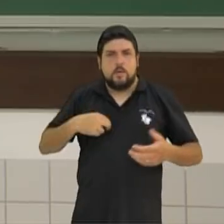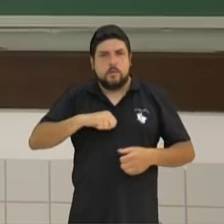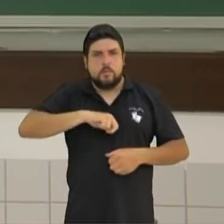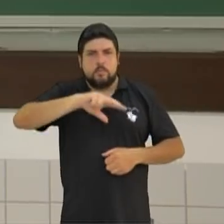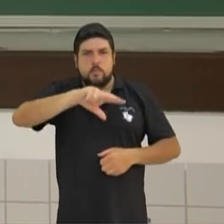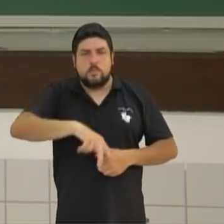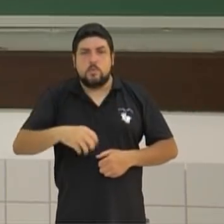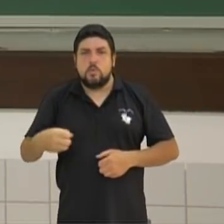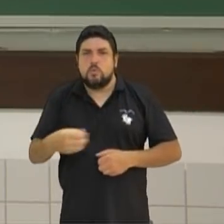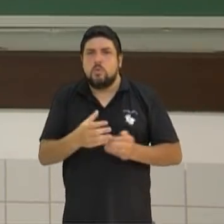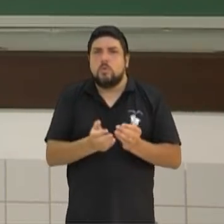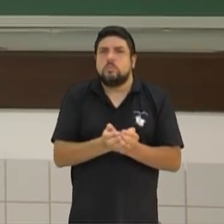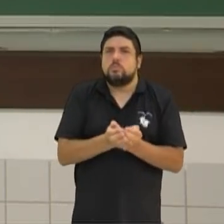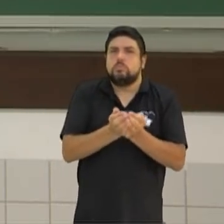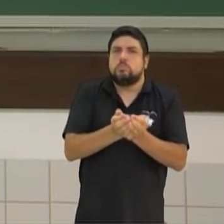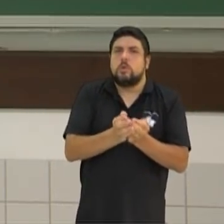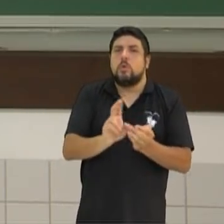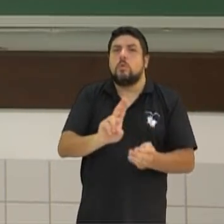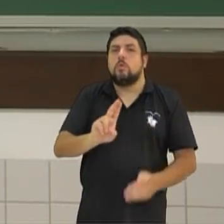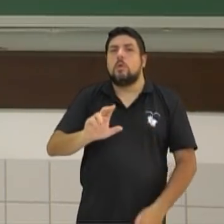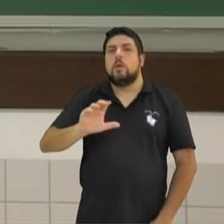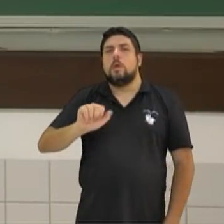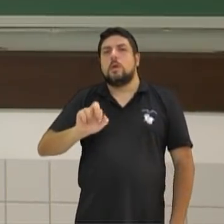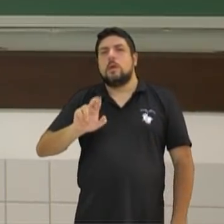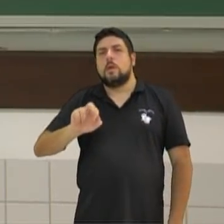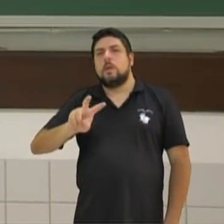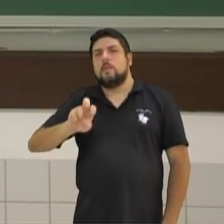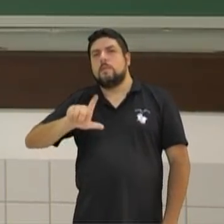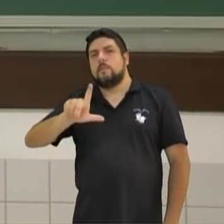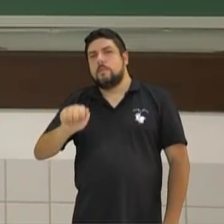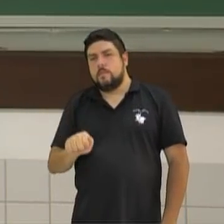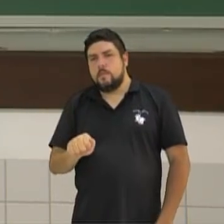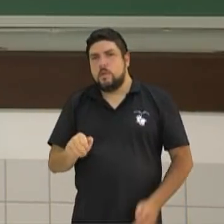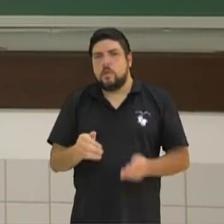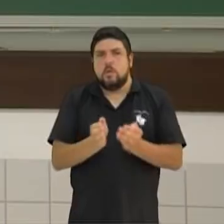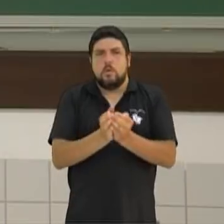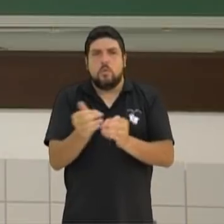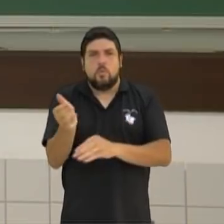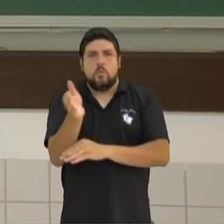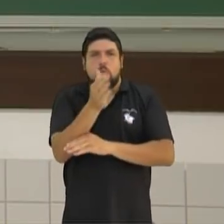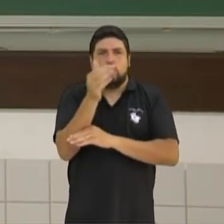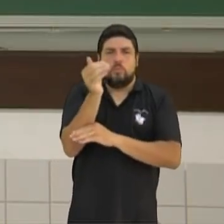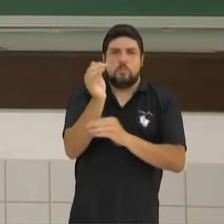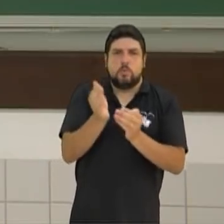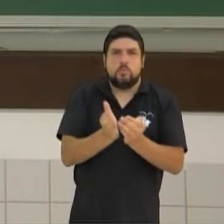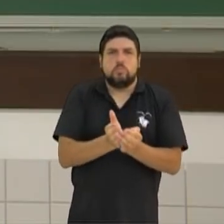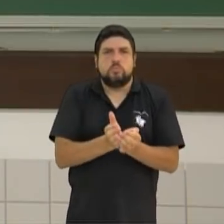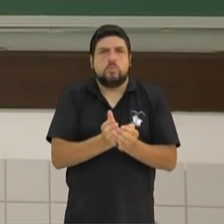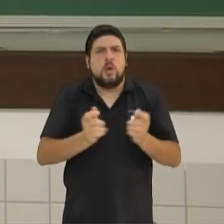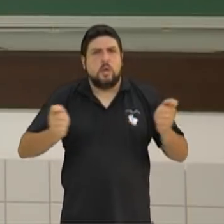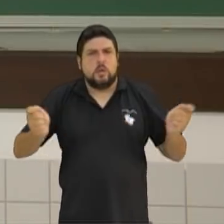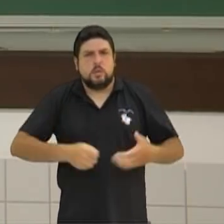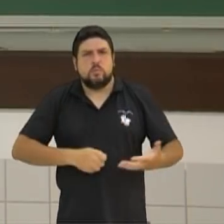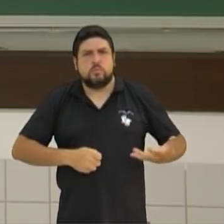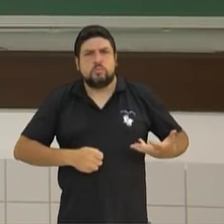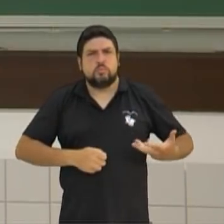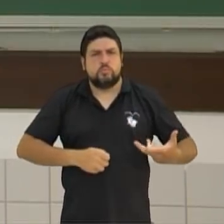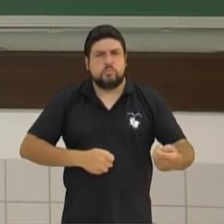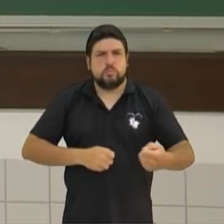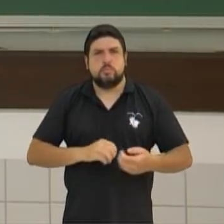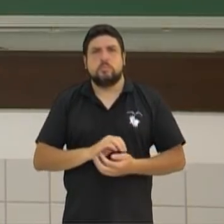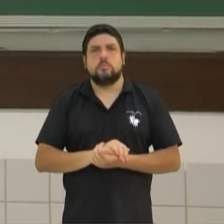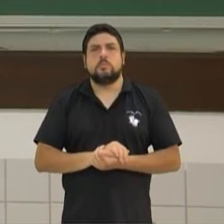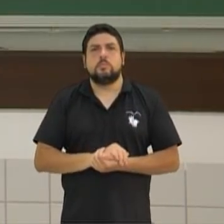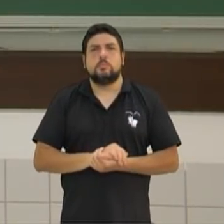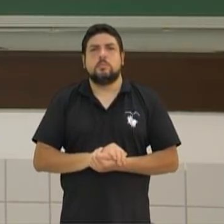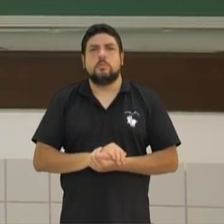embarcação chamada caravela, que vai dar muita agilidade e muita velocidade para a navegação portuguesa.